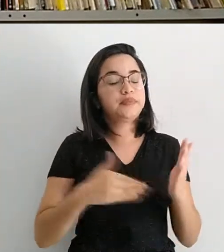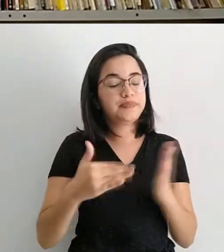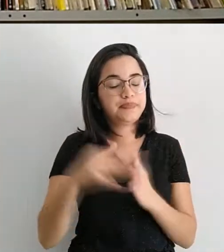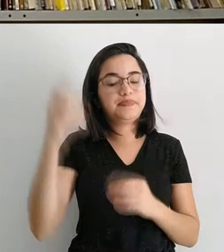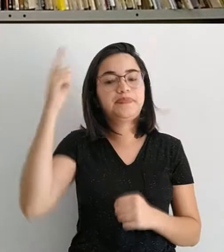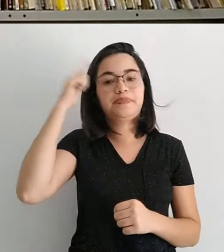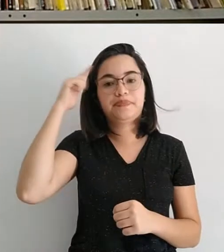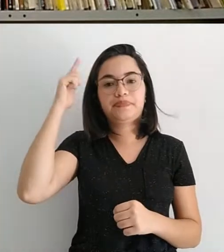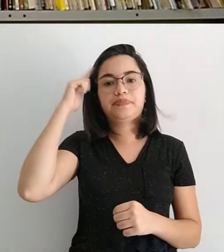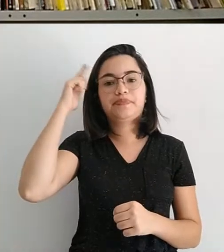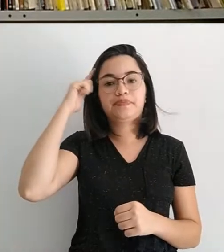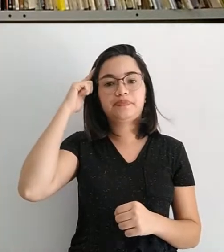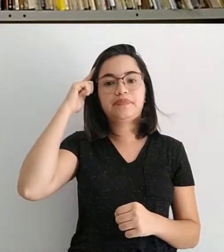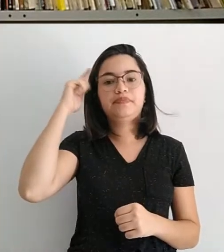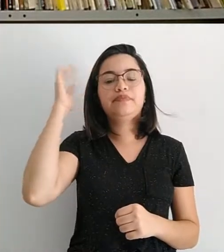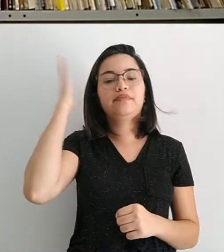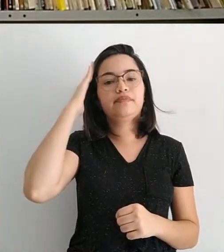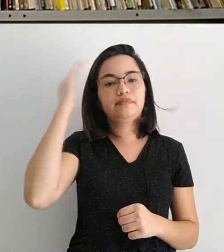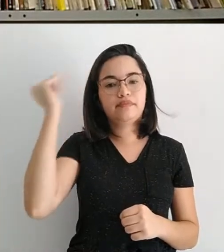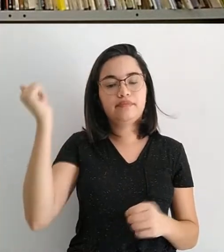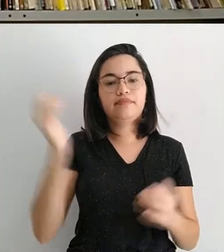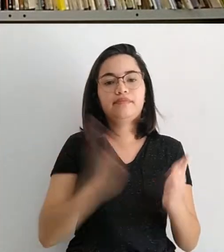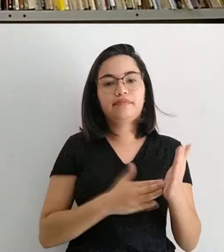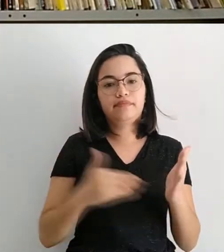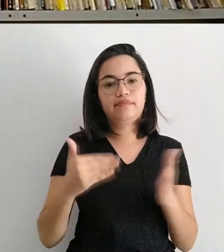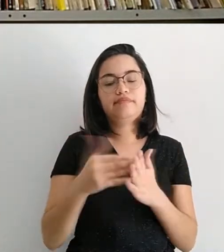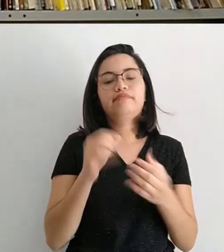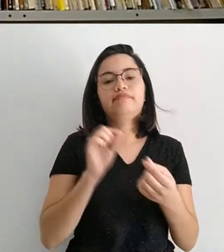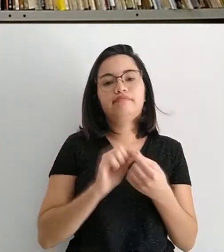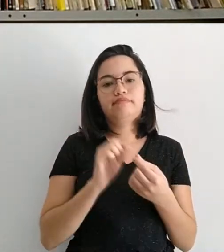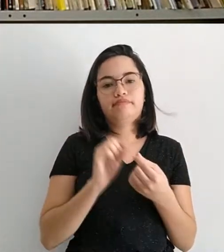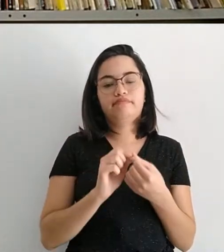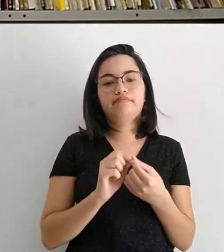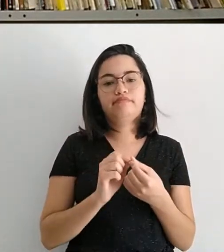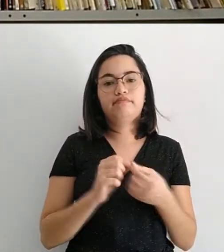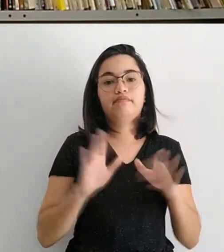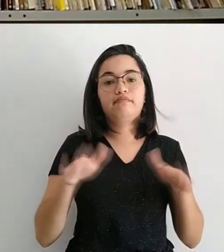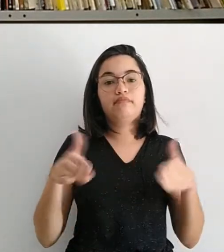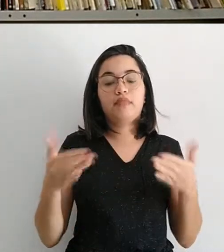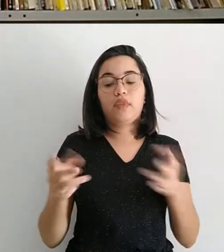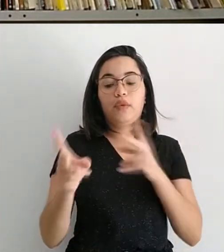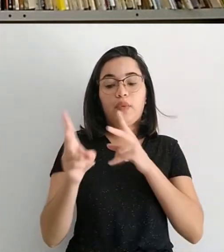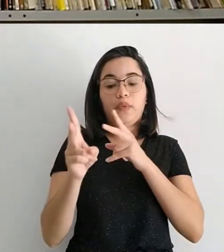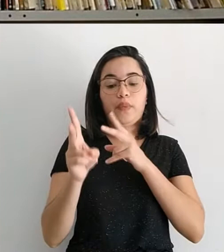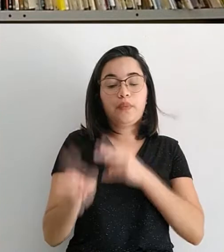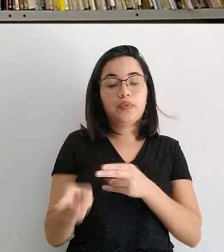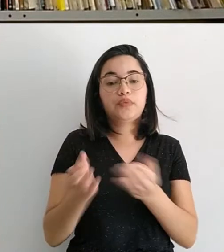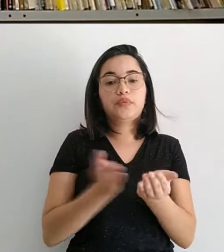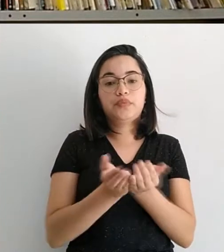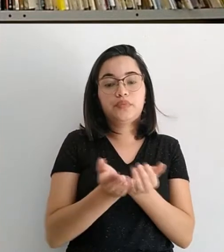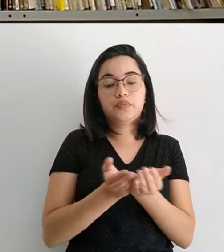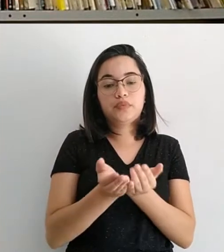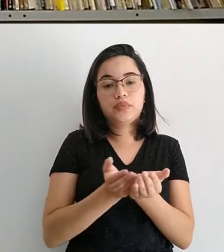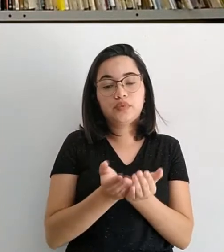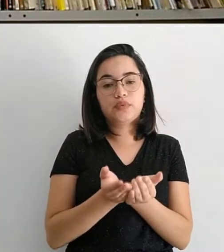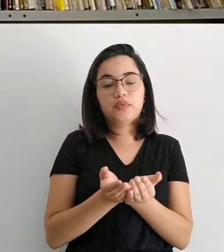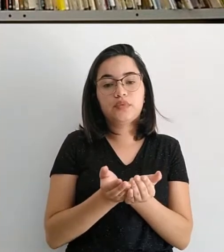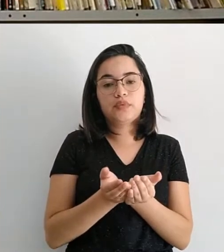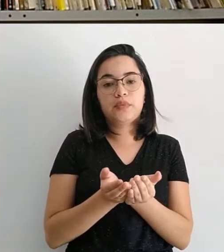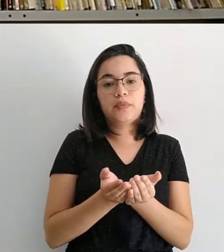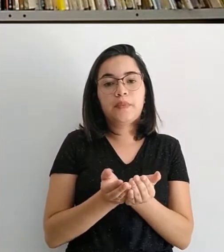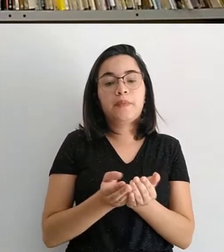todos os seus pensamentos e sabem tudo o que ela faz. Então, mesmo os